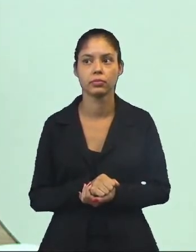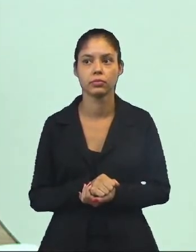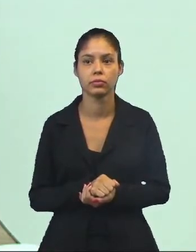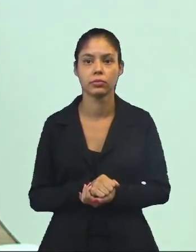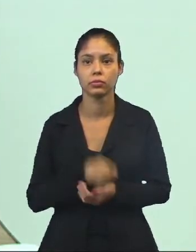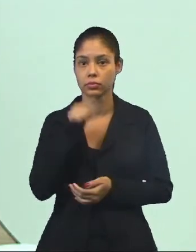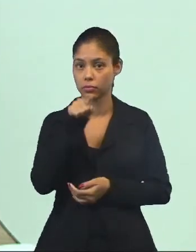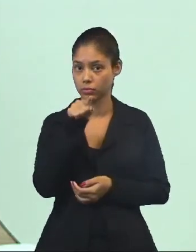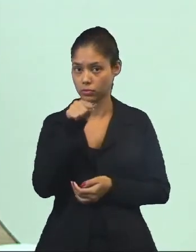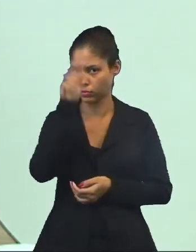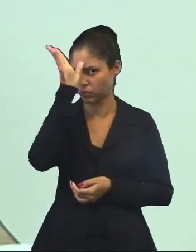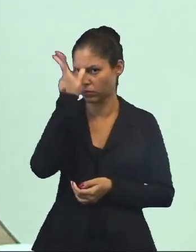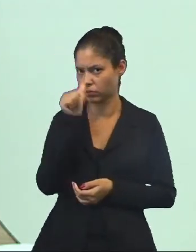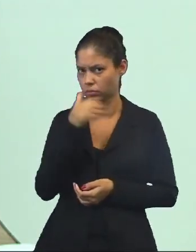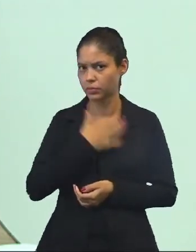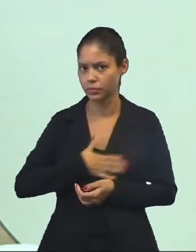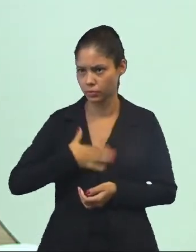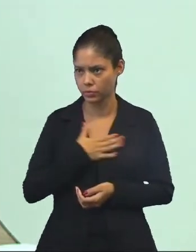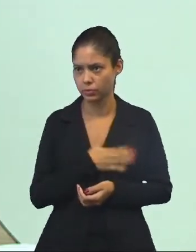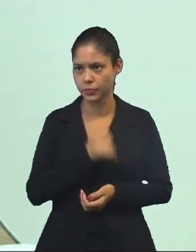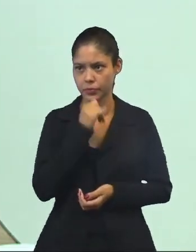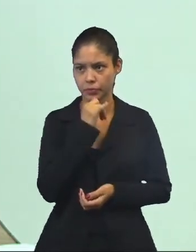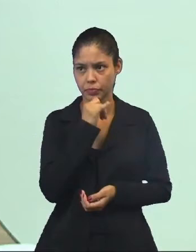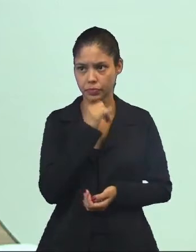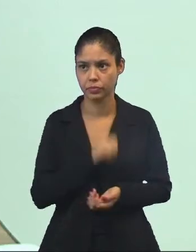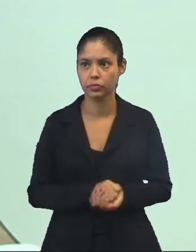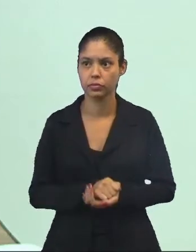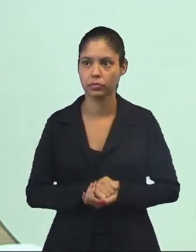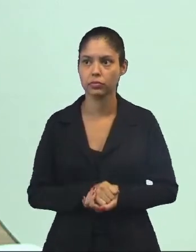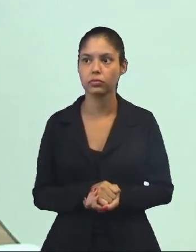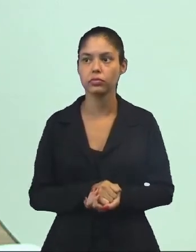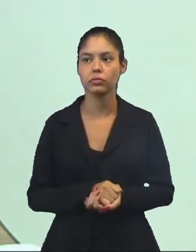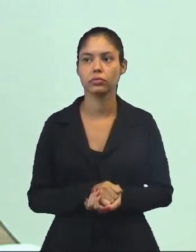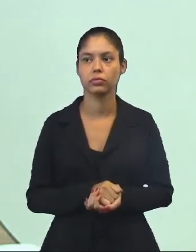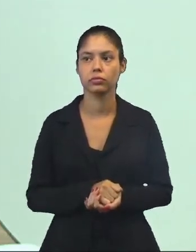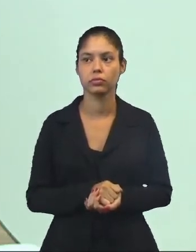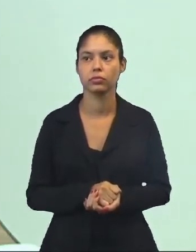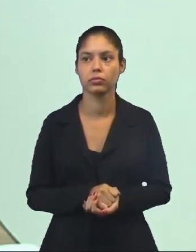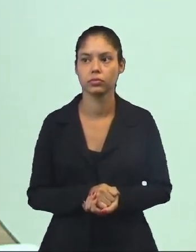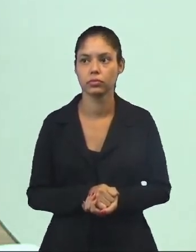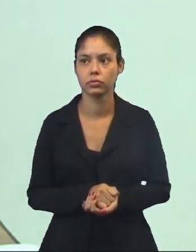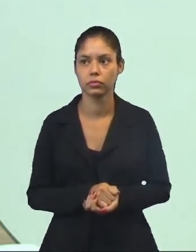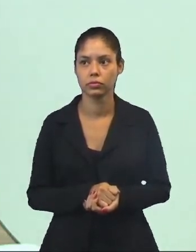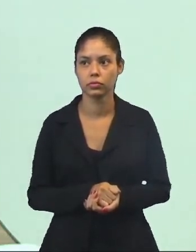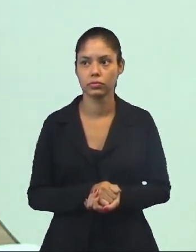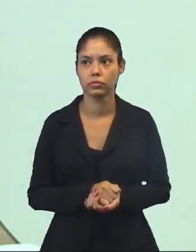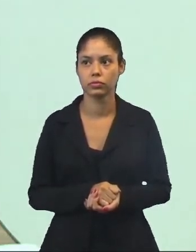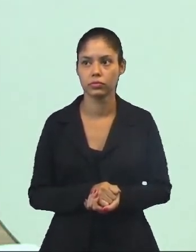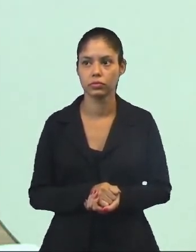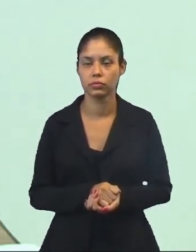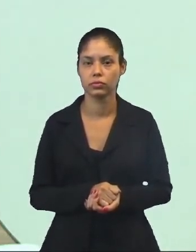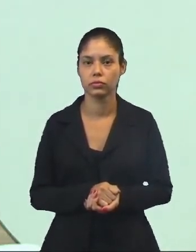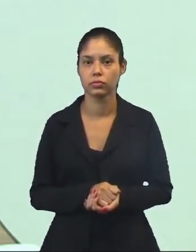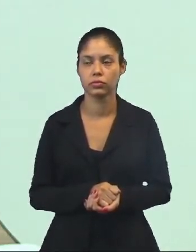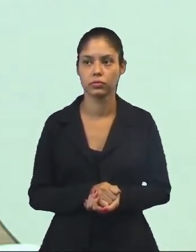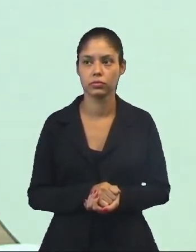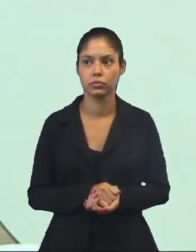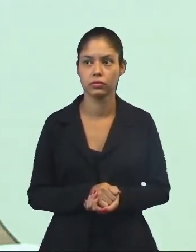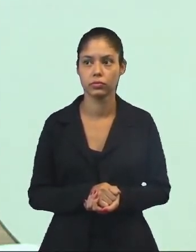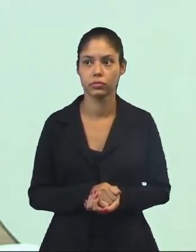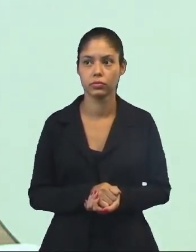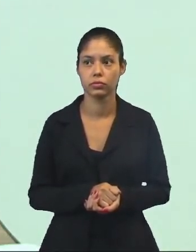vocês gostam de frango? Tem um frango também como exemplo, ó. Eu vou pegar aqui o frango. Vamos ver se